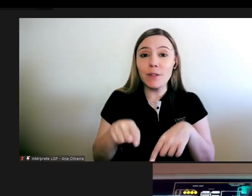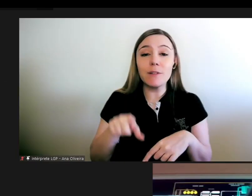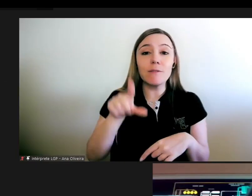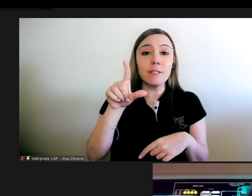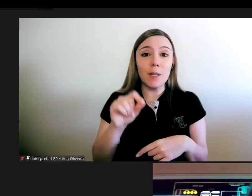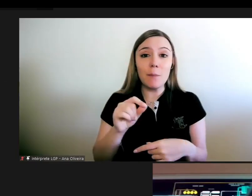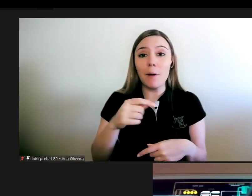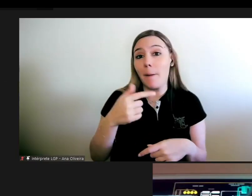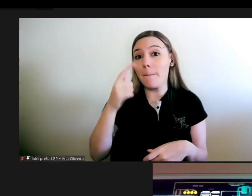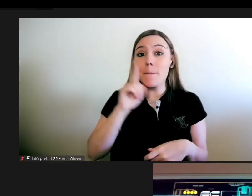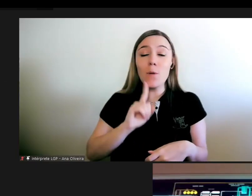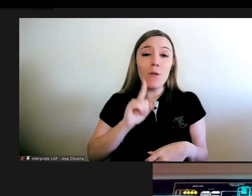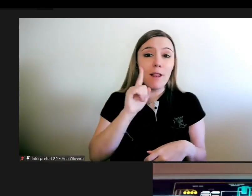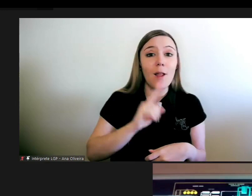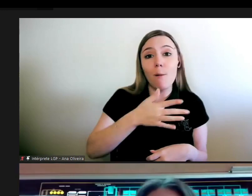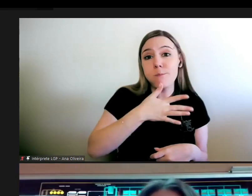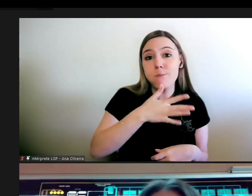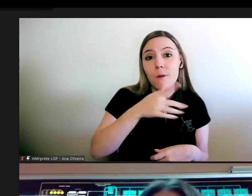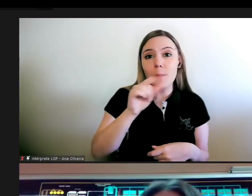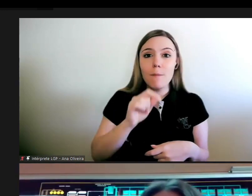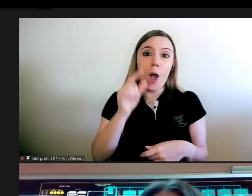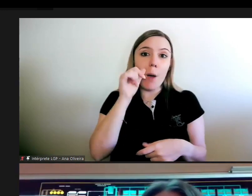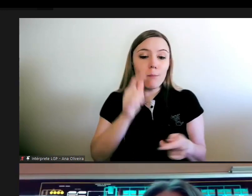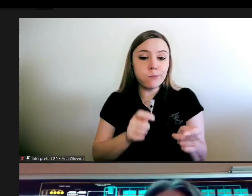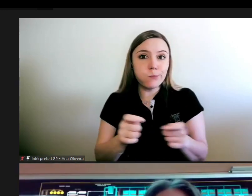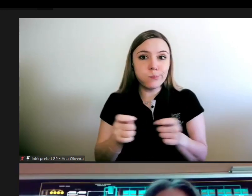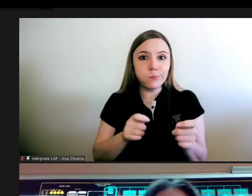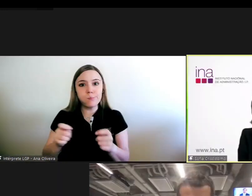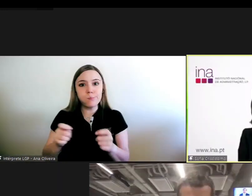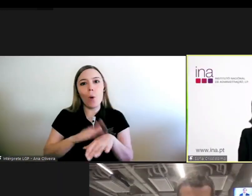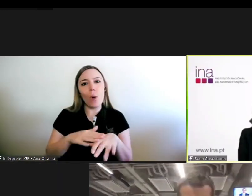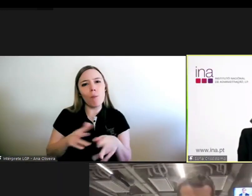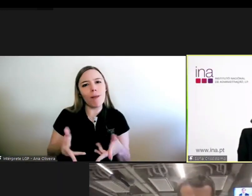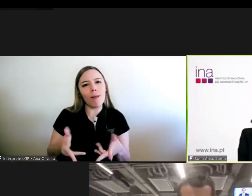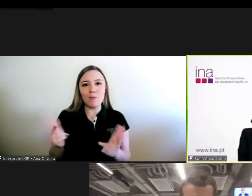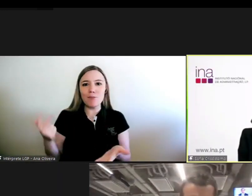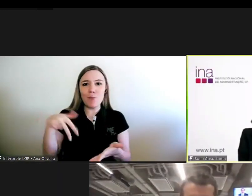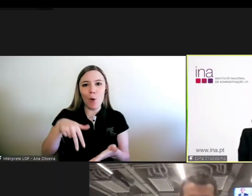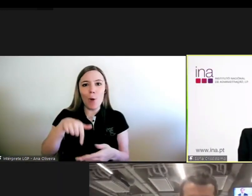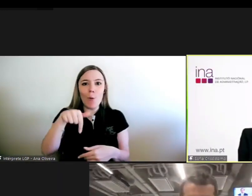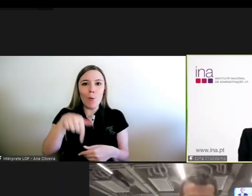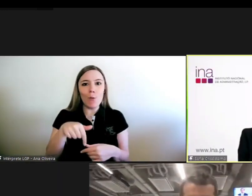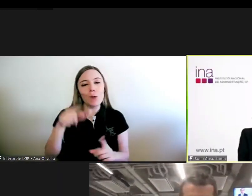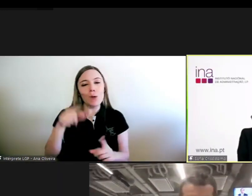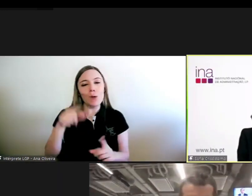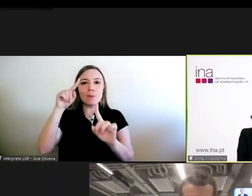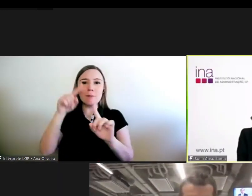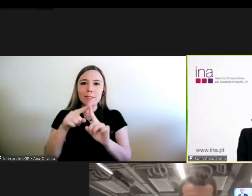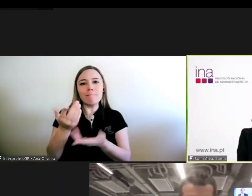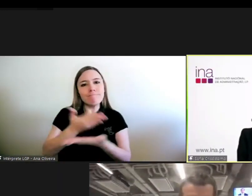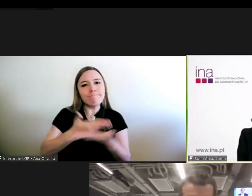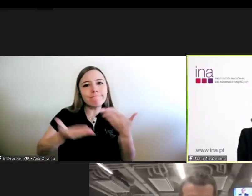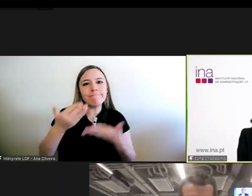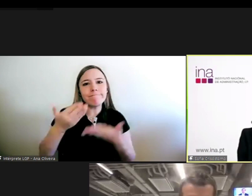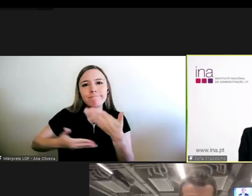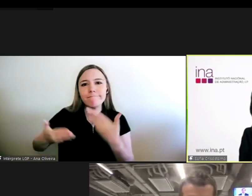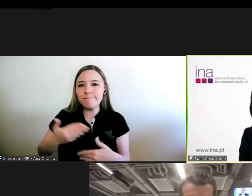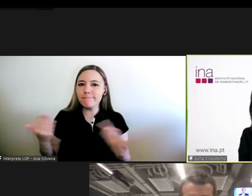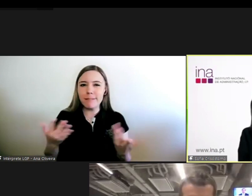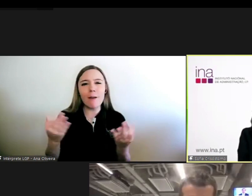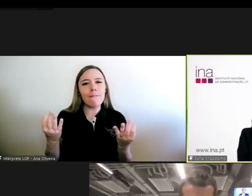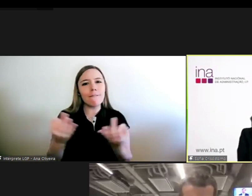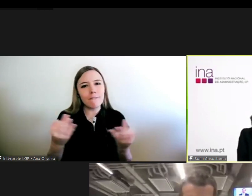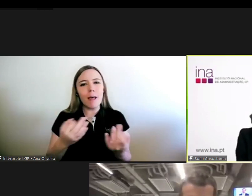nossas oradoras e ao nosso moderador a disponibilidade para estarem aqui hoje e enriquecerem com as vossas partilhas e com